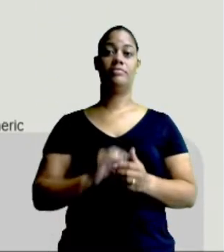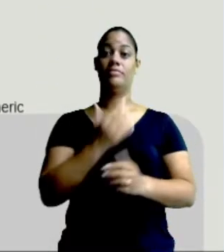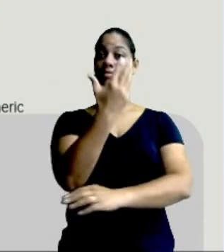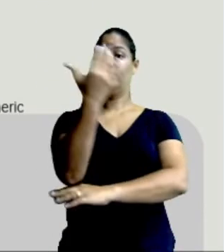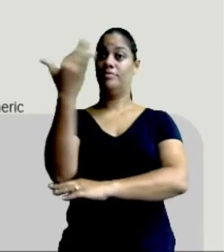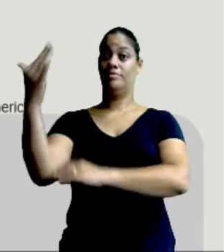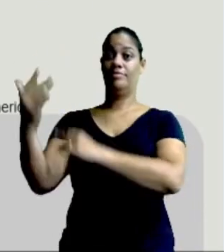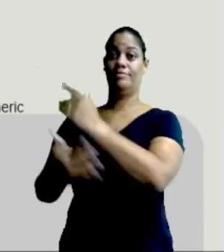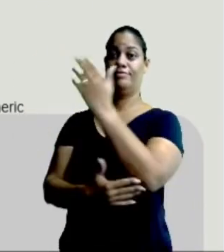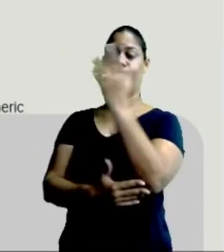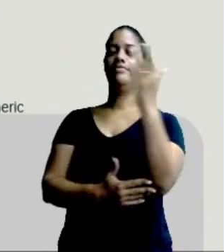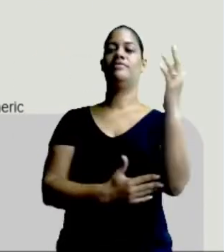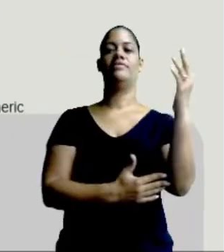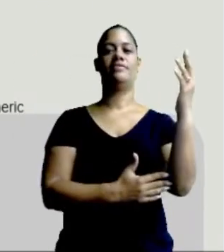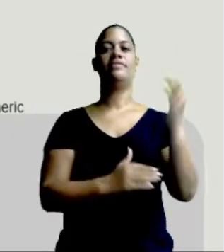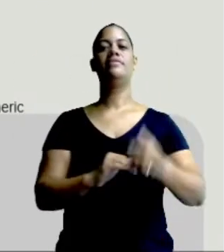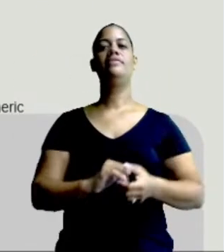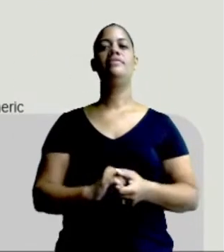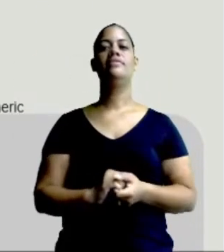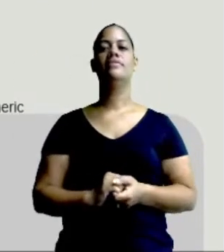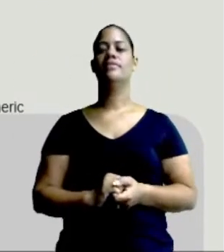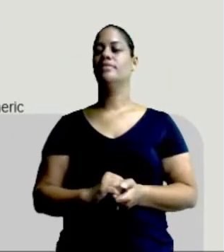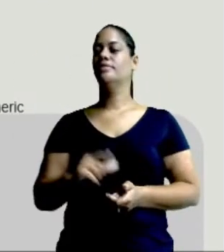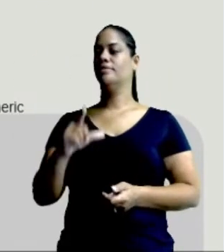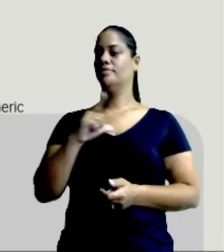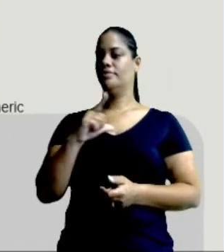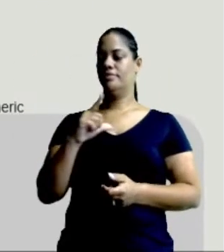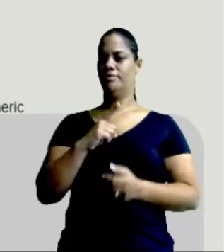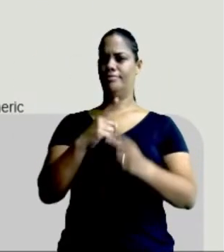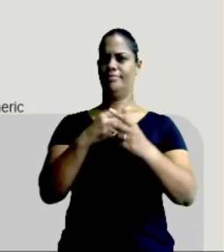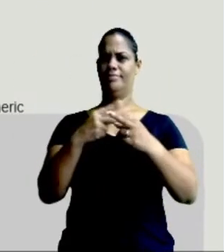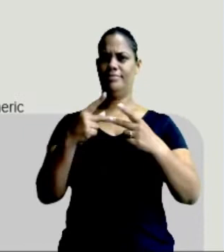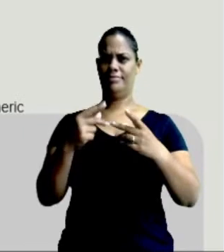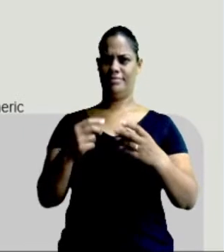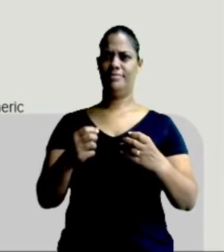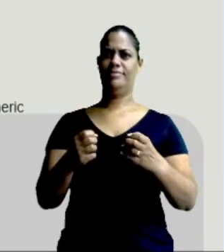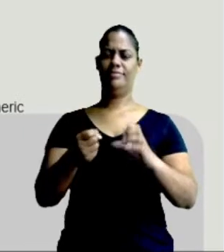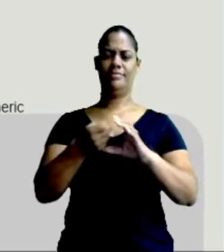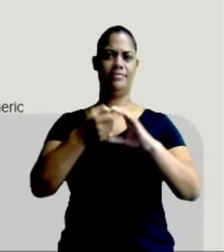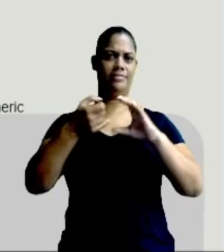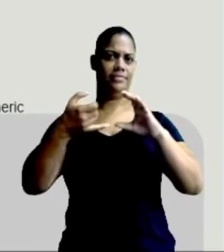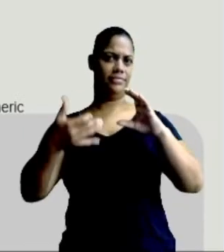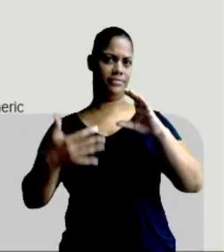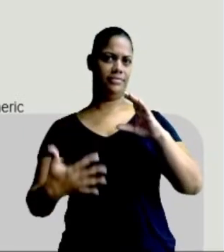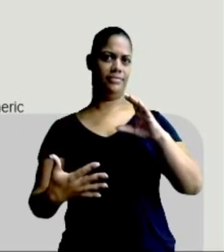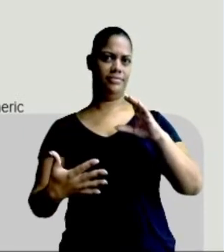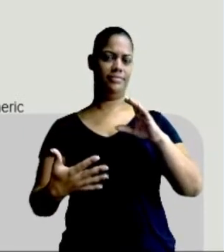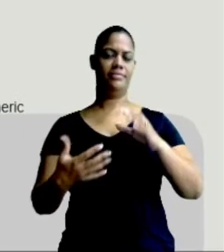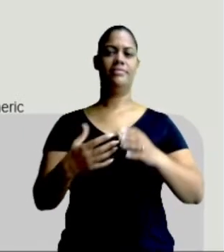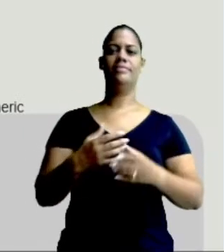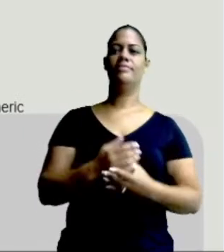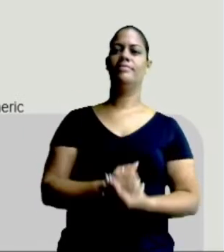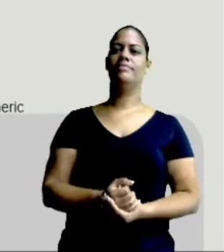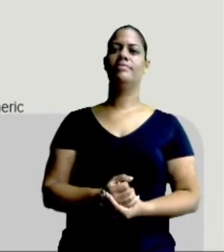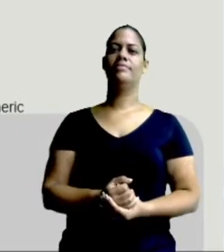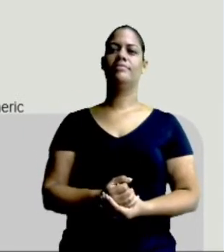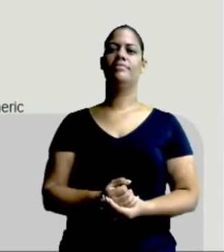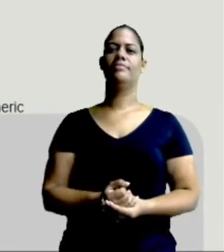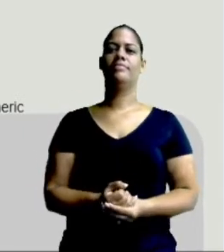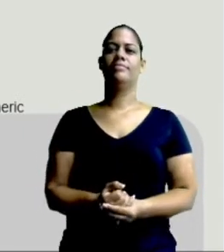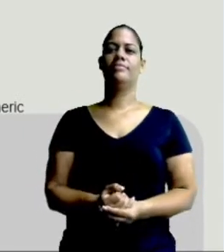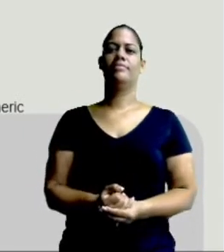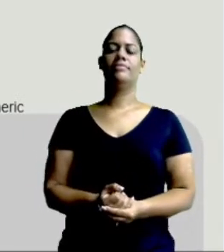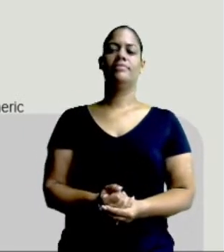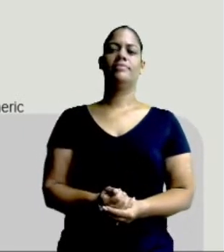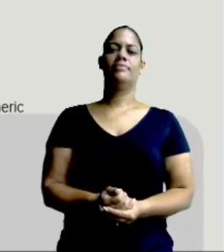floresta. E aí eu vou ter alguns tipos de vegetação característicos desse tipo de floresta, né? Característicos